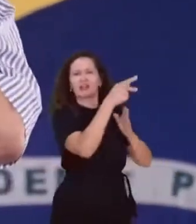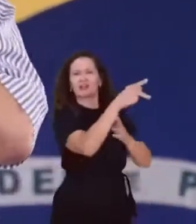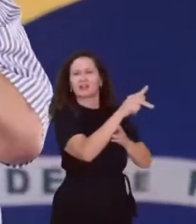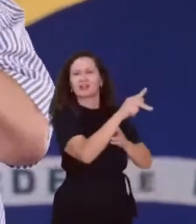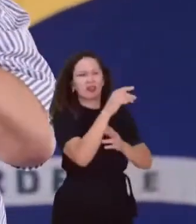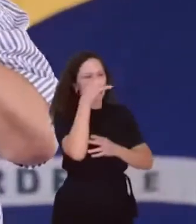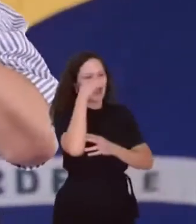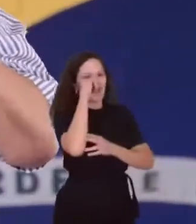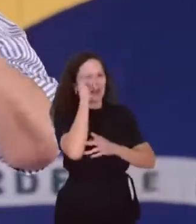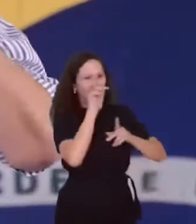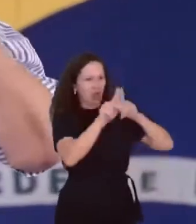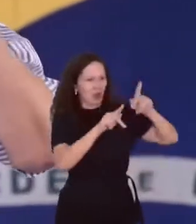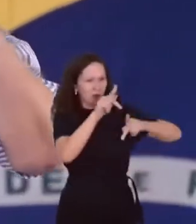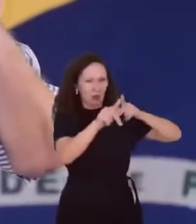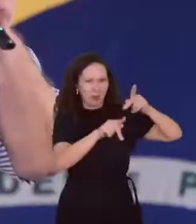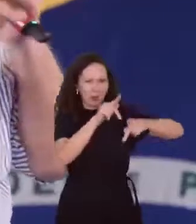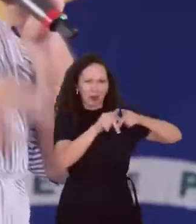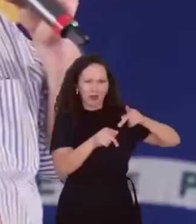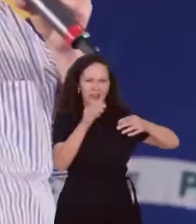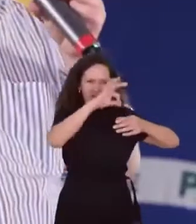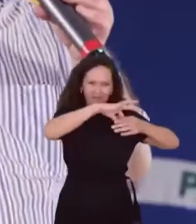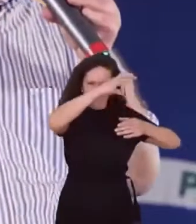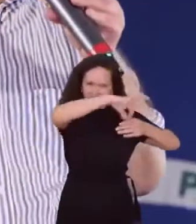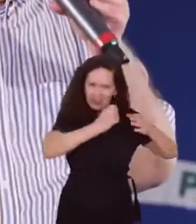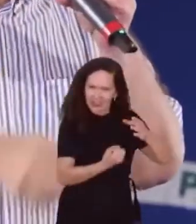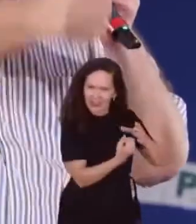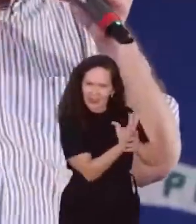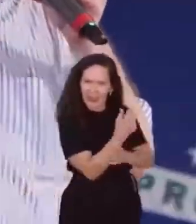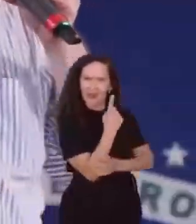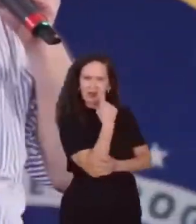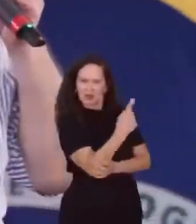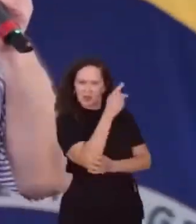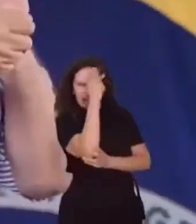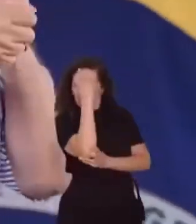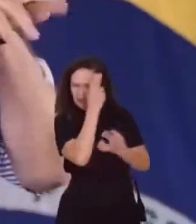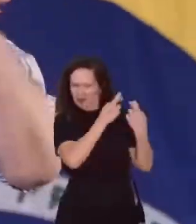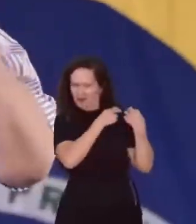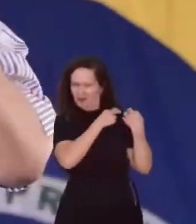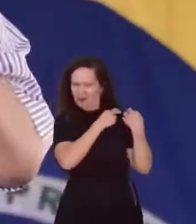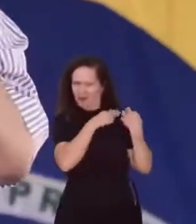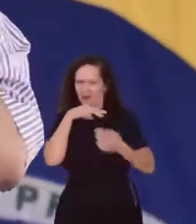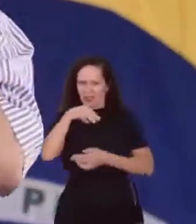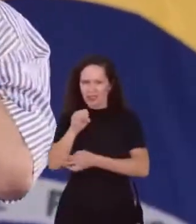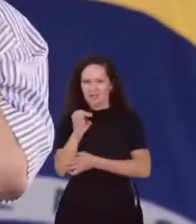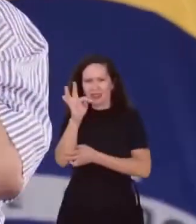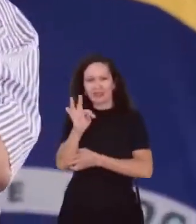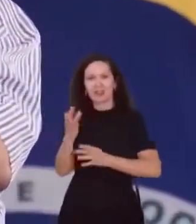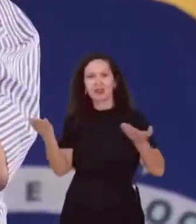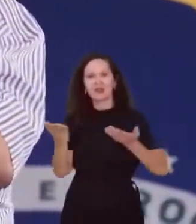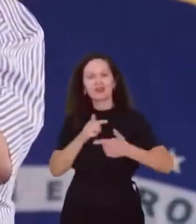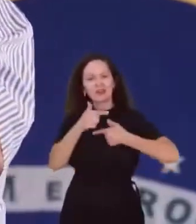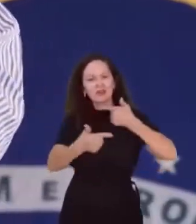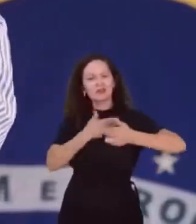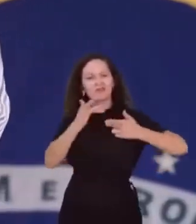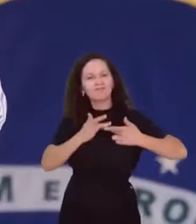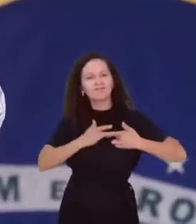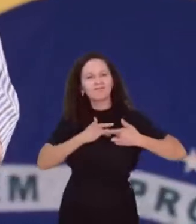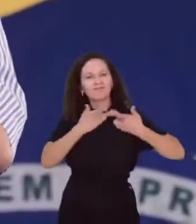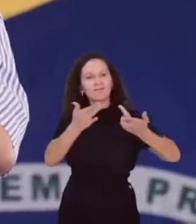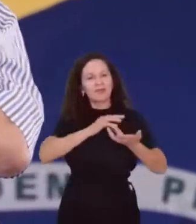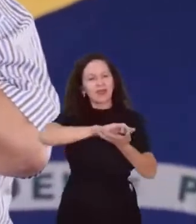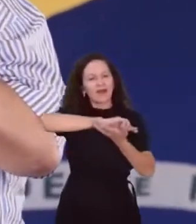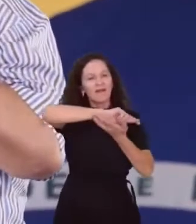de plantar e de fazer o que faz o MST hoje: solidariedade ao conjunto da população no